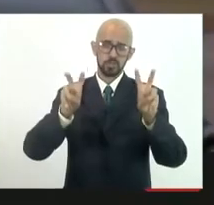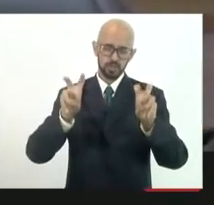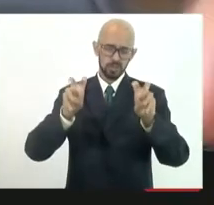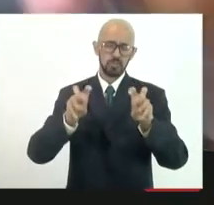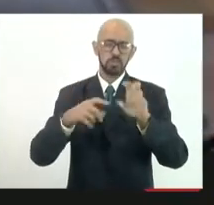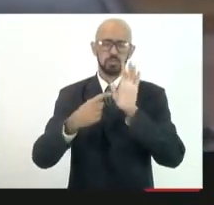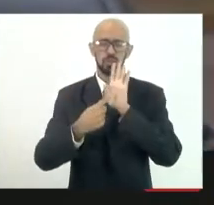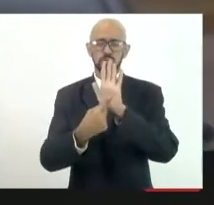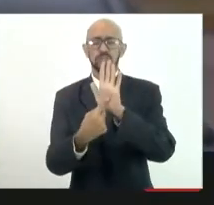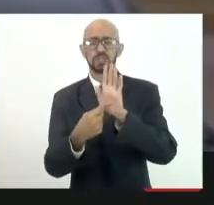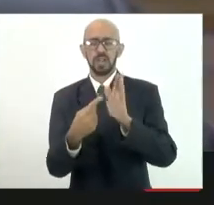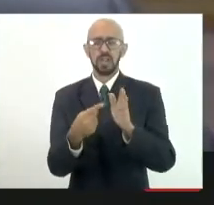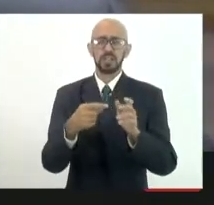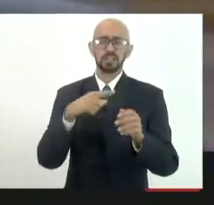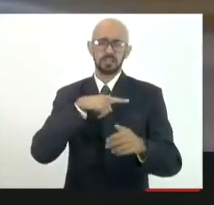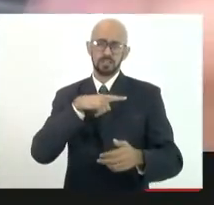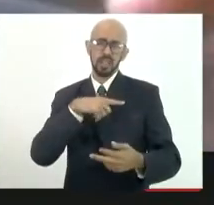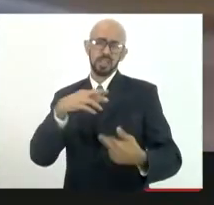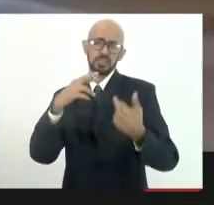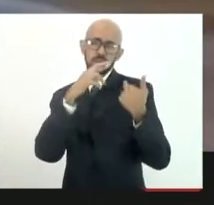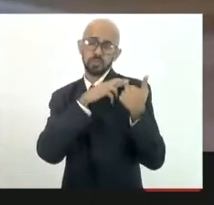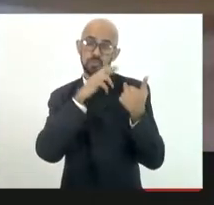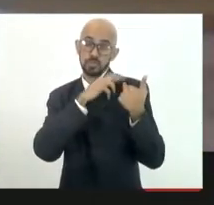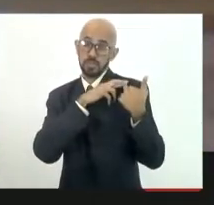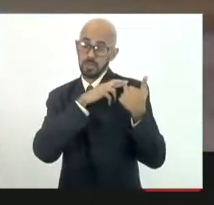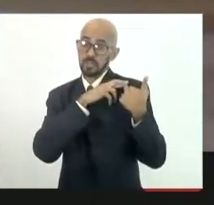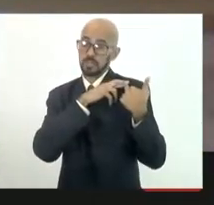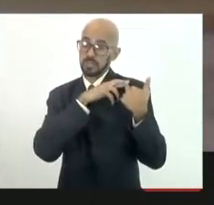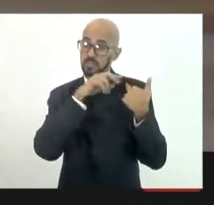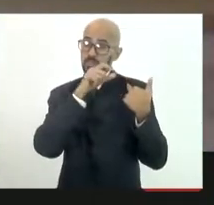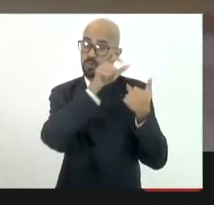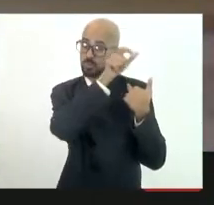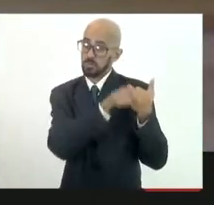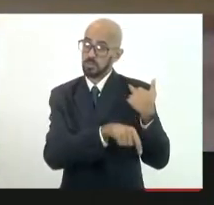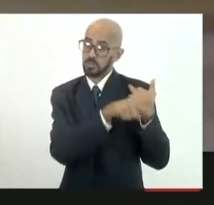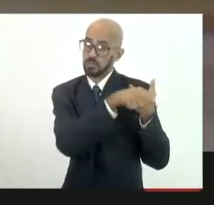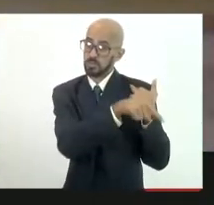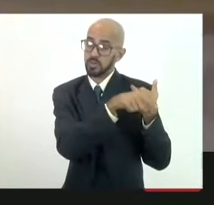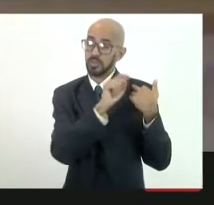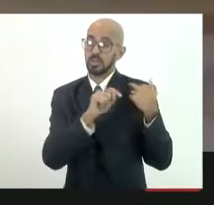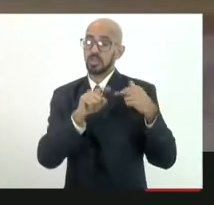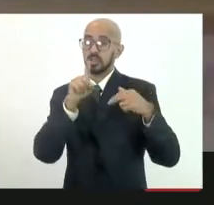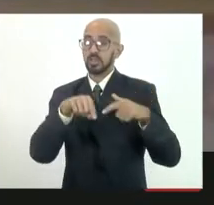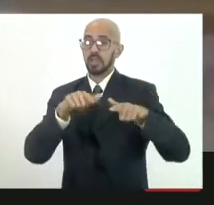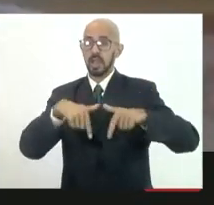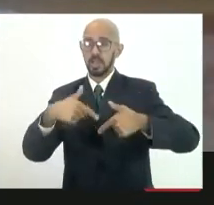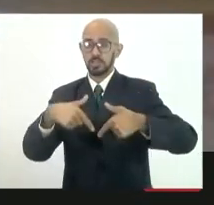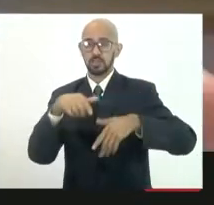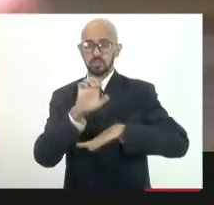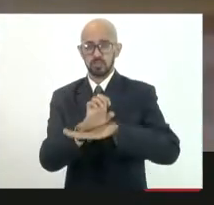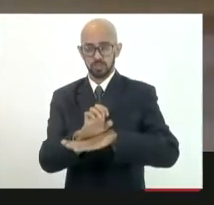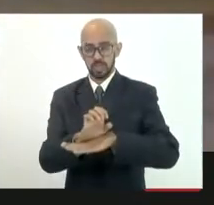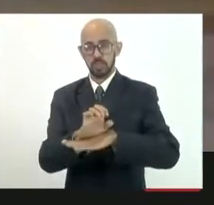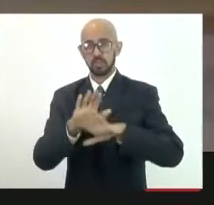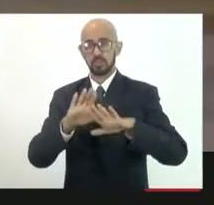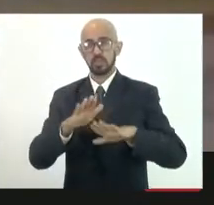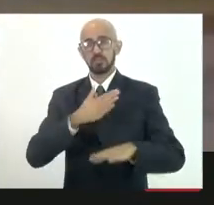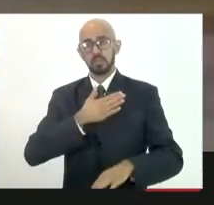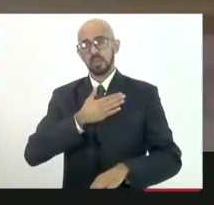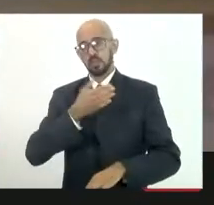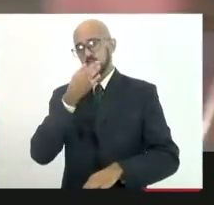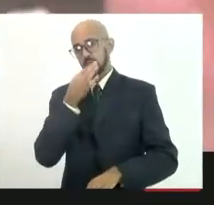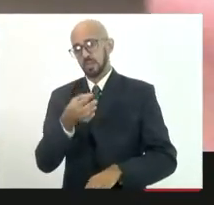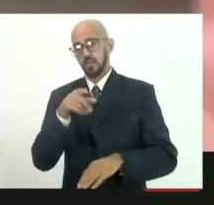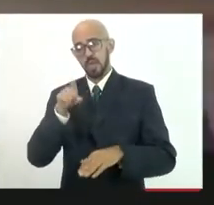também gera responsabilização, que ela também enseja a atuação do Estado. E acho que isso,